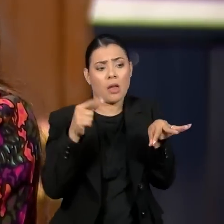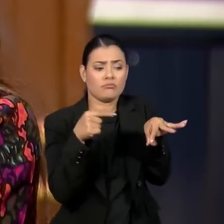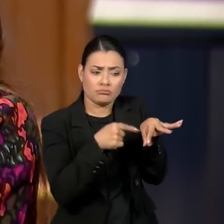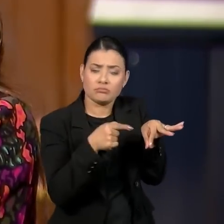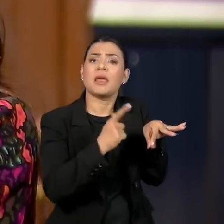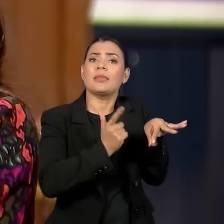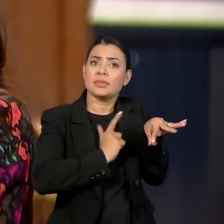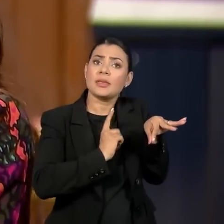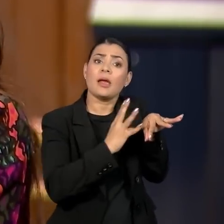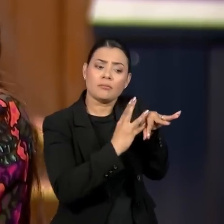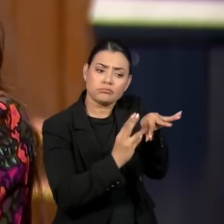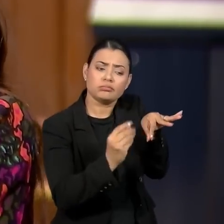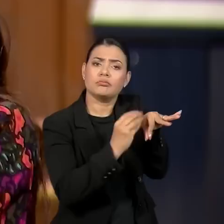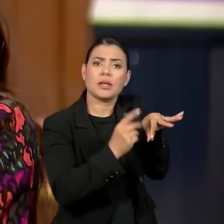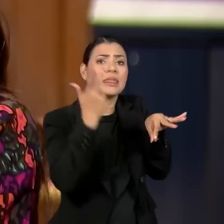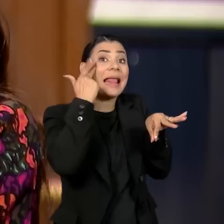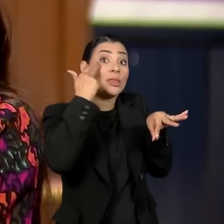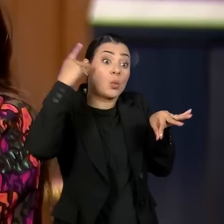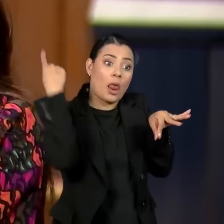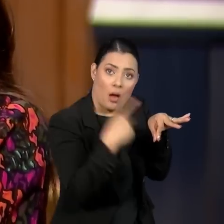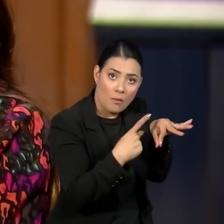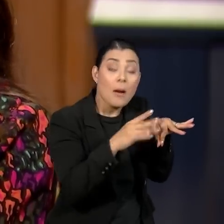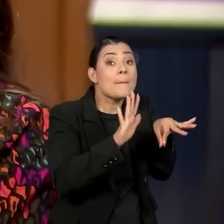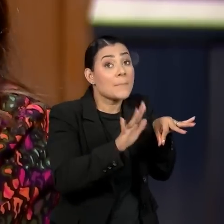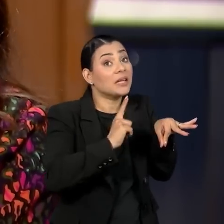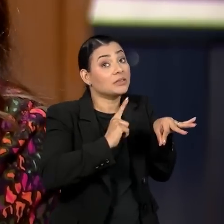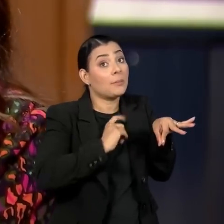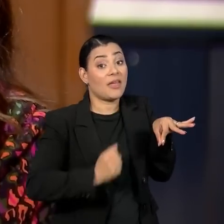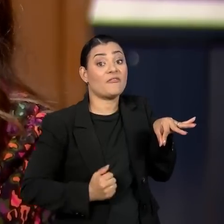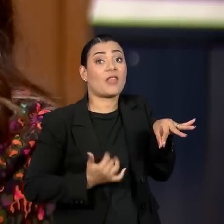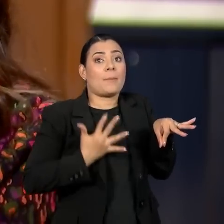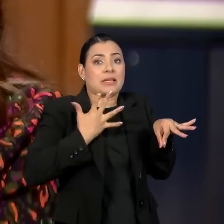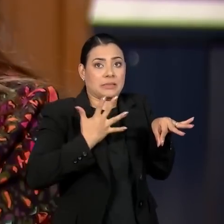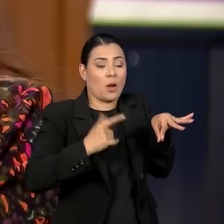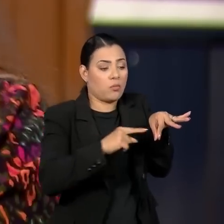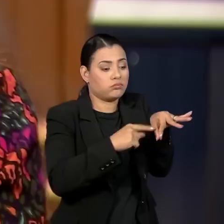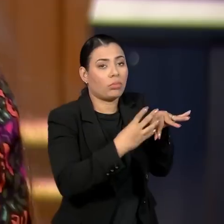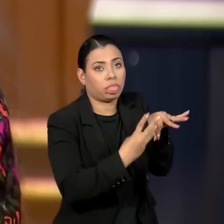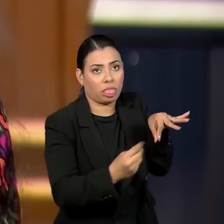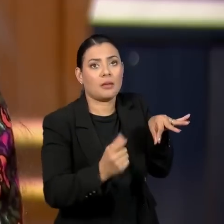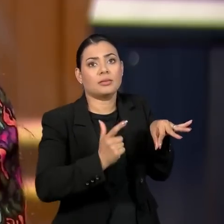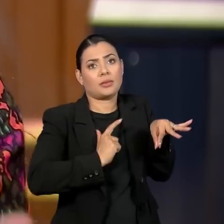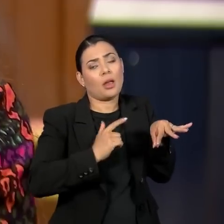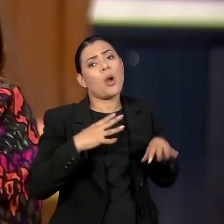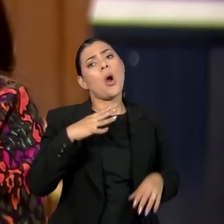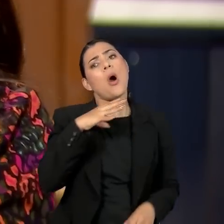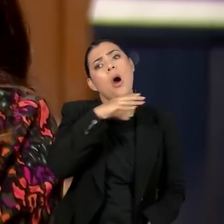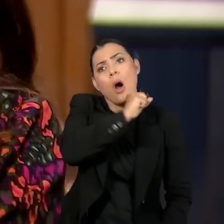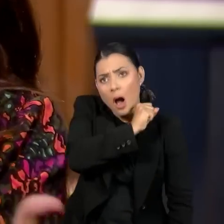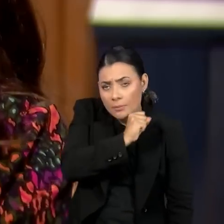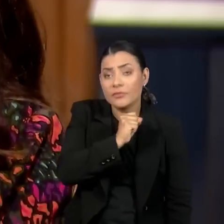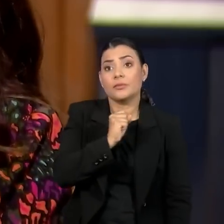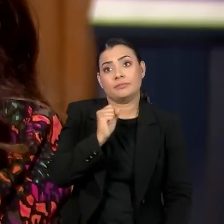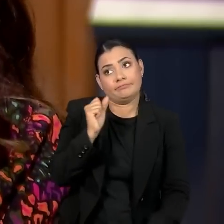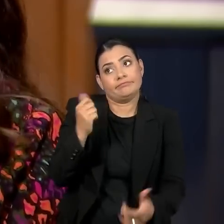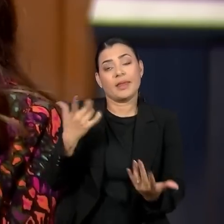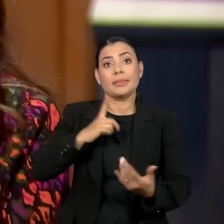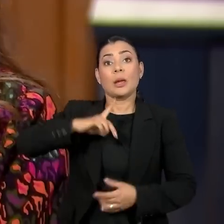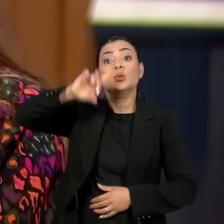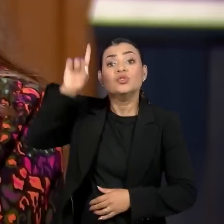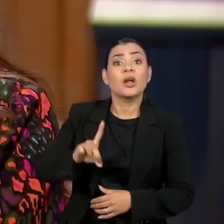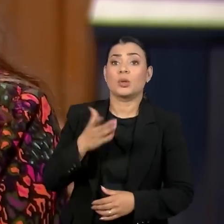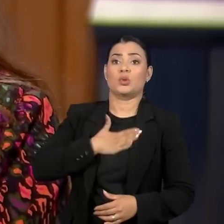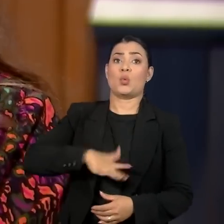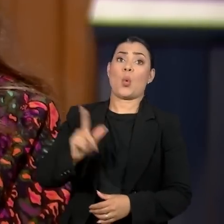uma lubrificação, uma secreção que é natural, É. tá? Agora, lógico, essa pessoa tem esse homem tem o direito de